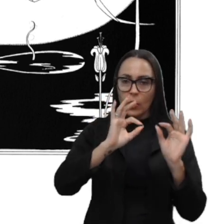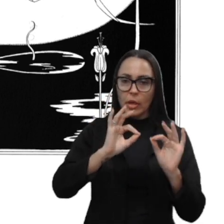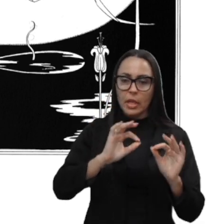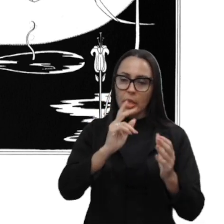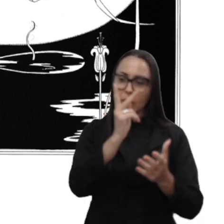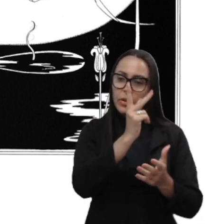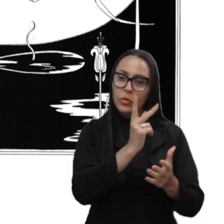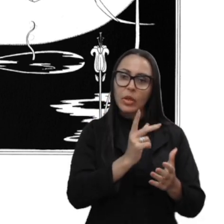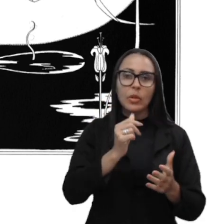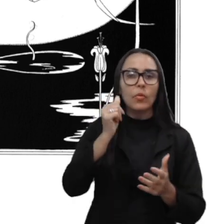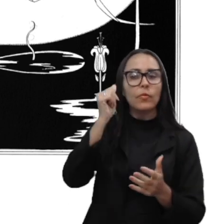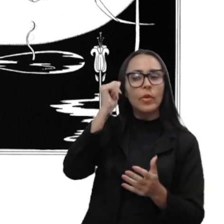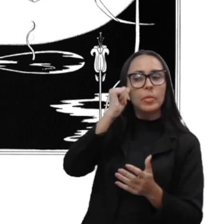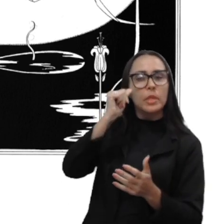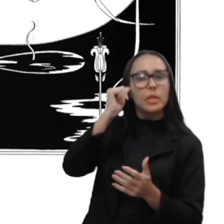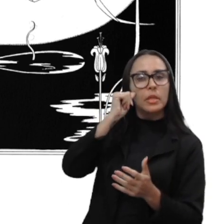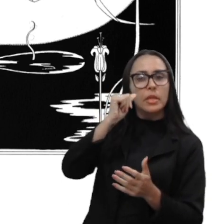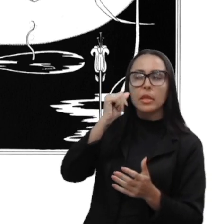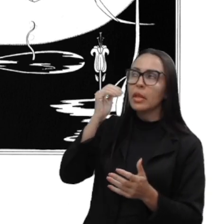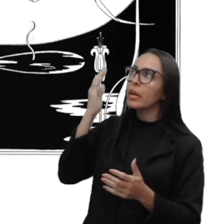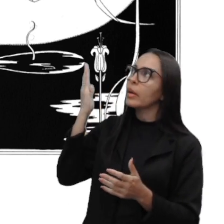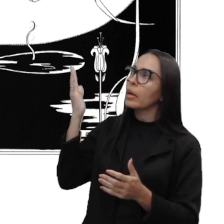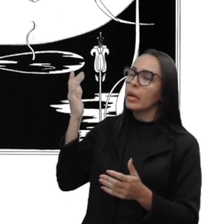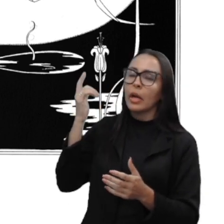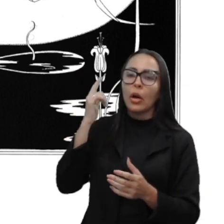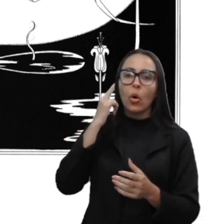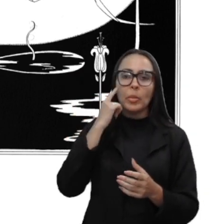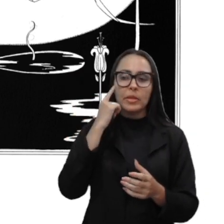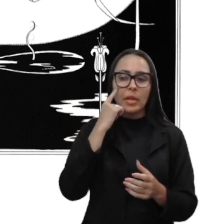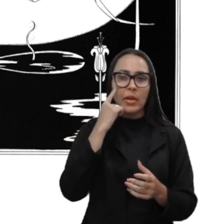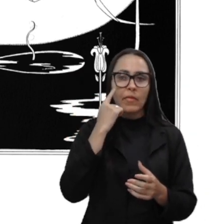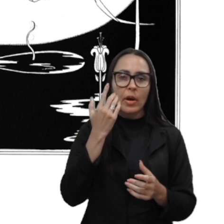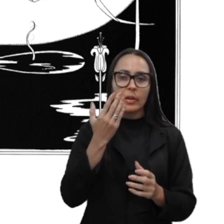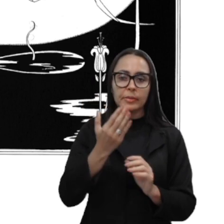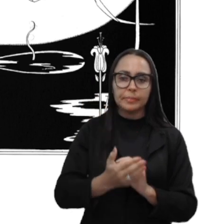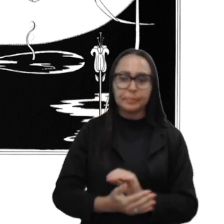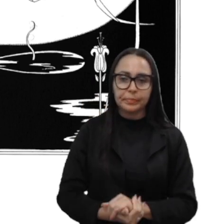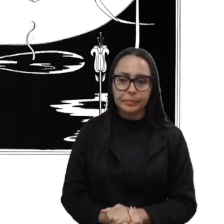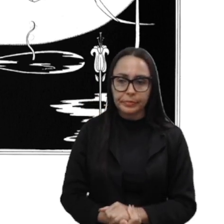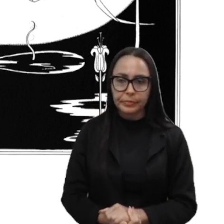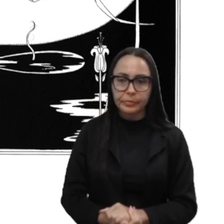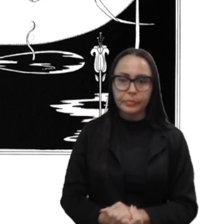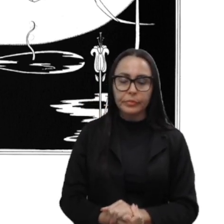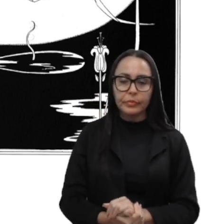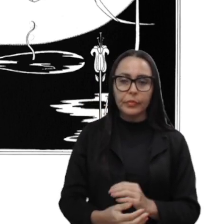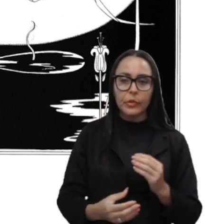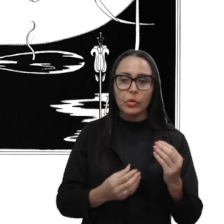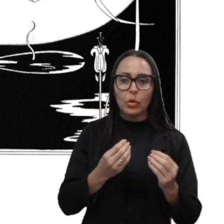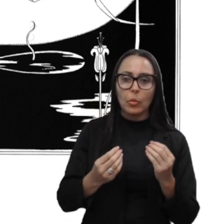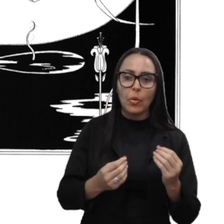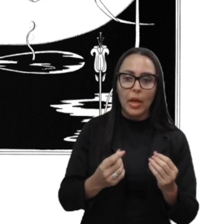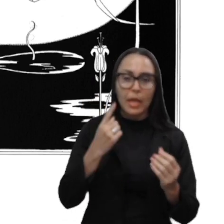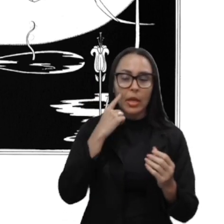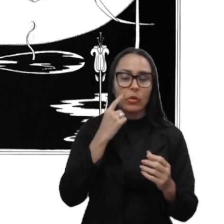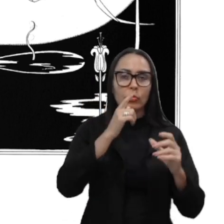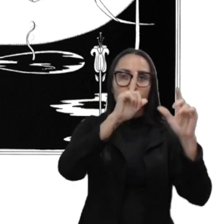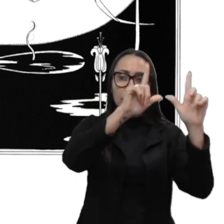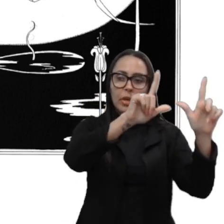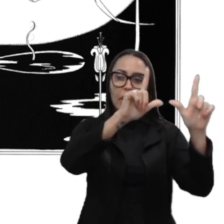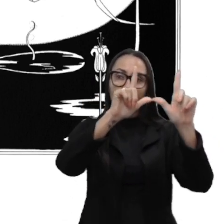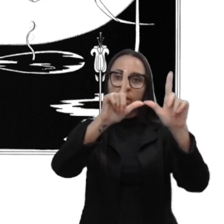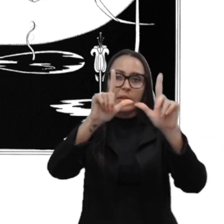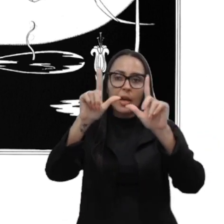figuras femininas. Aqui a gente já pode começar a observar, né, como eram as composições de cartazes